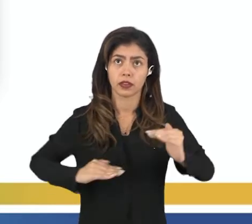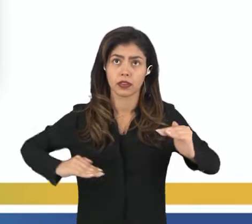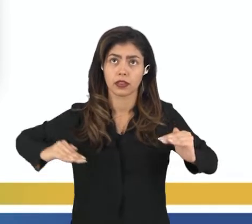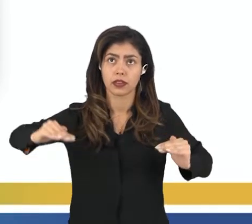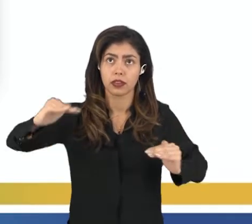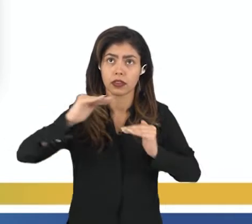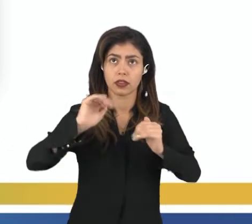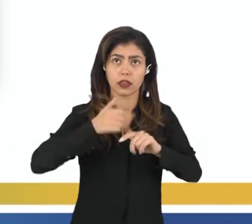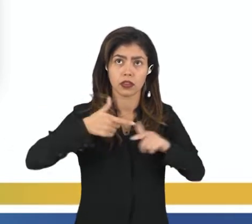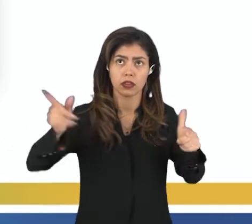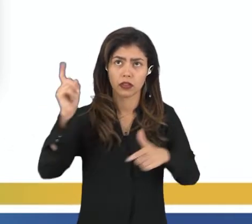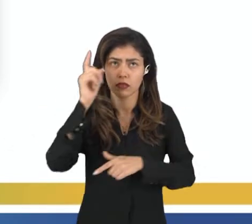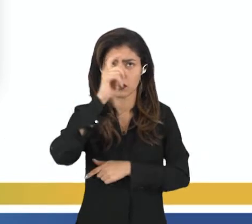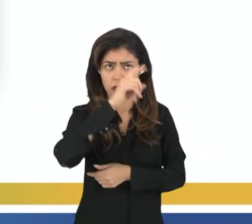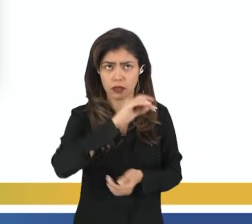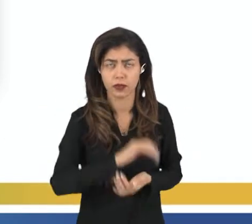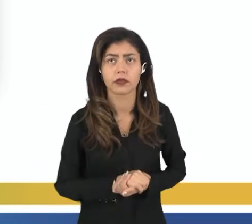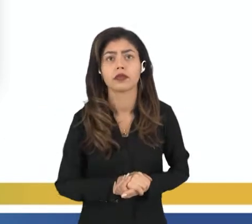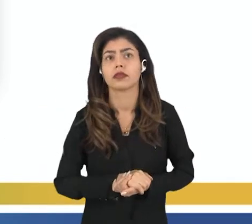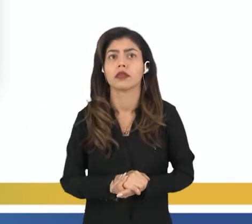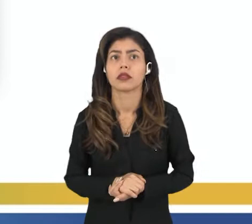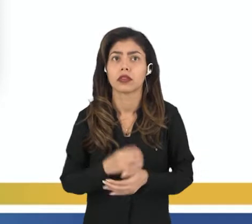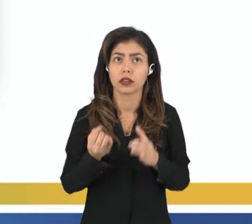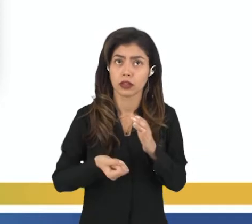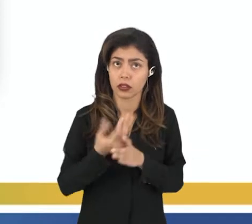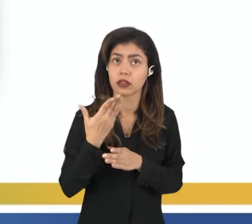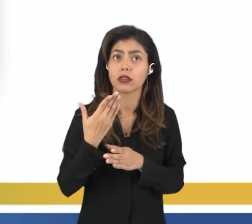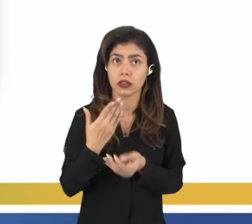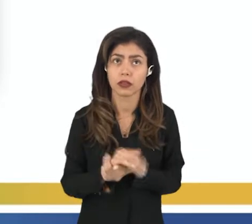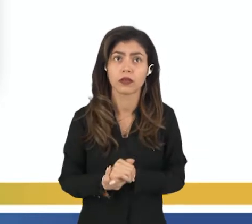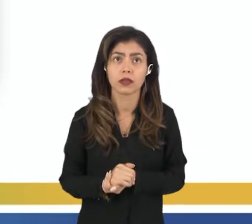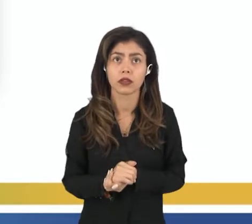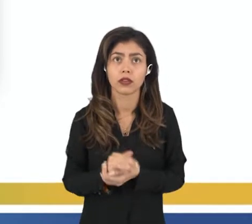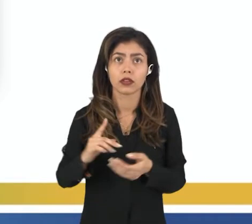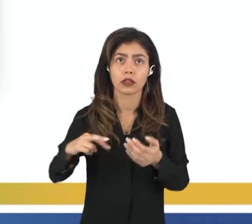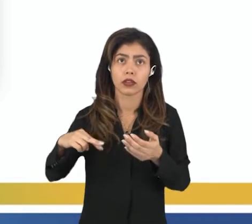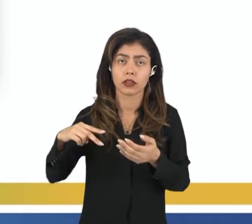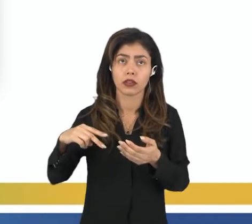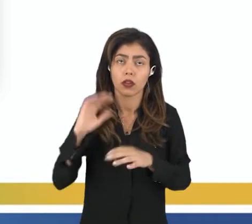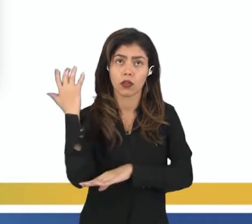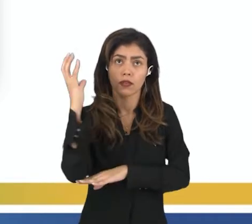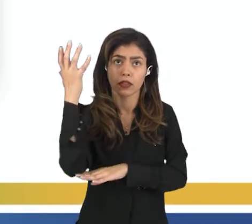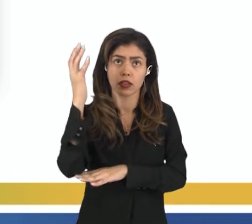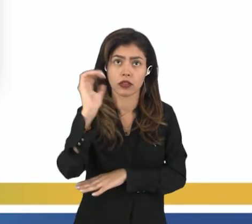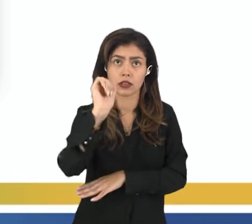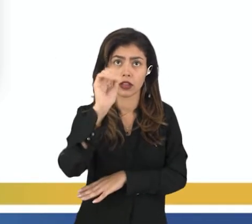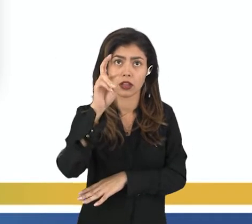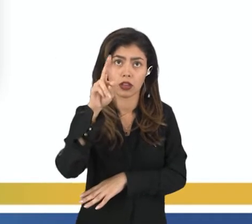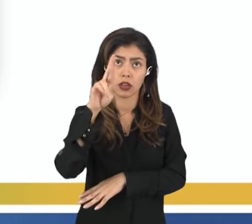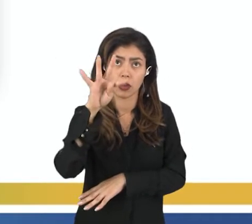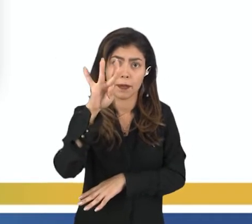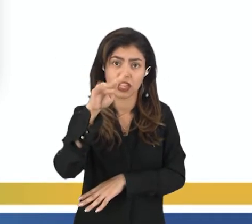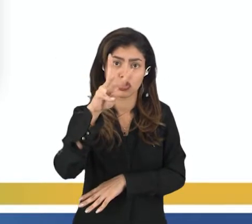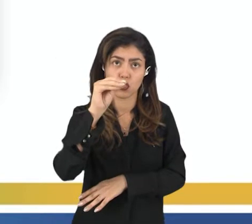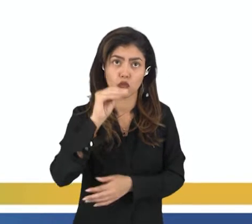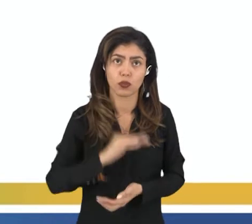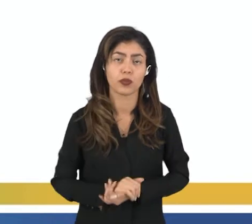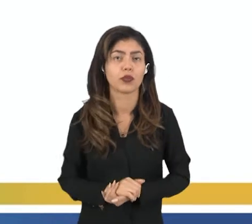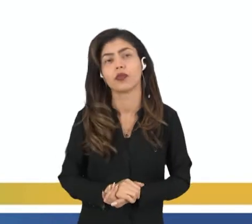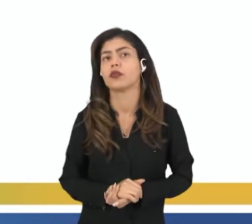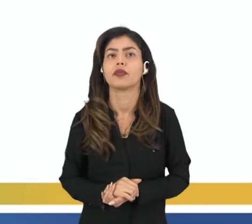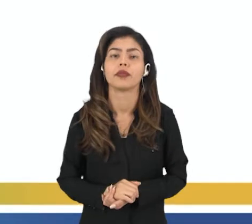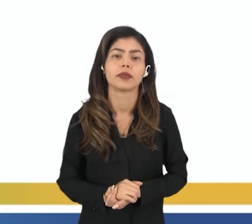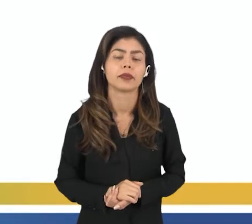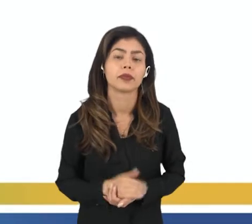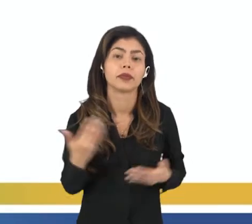foi aumentando o grau de dificuldade dos percursos, criando assim o arvorismo acrobático.